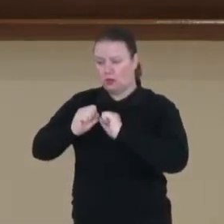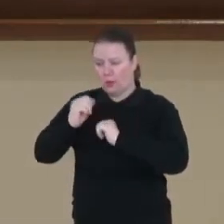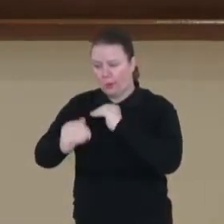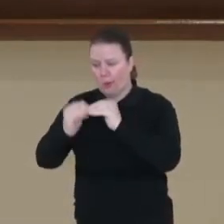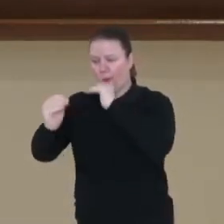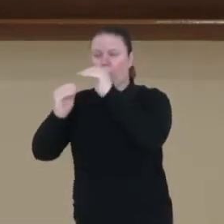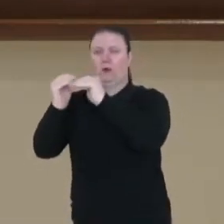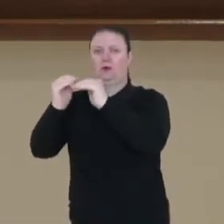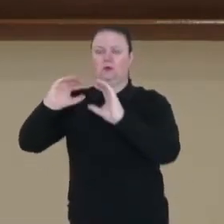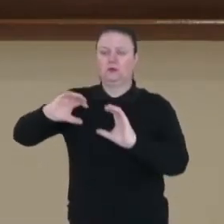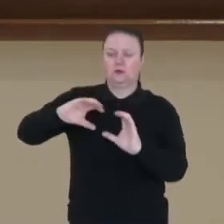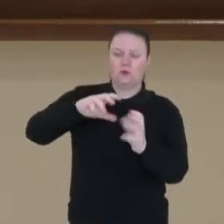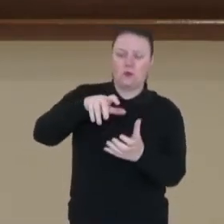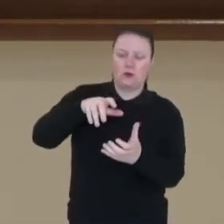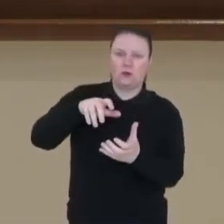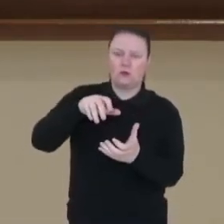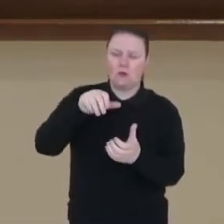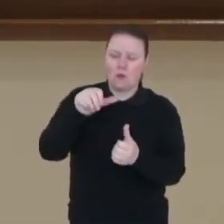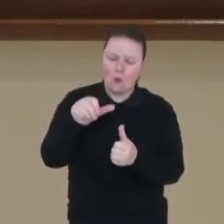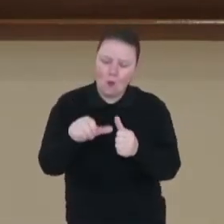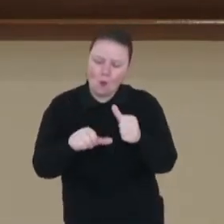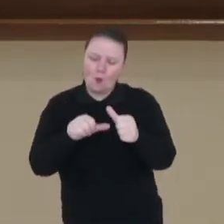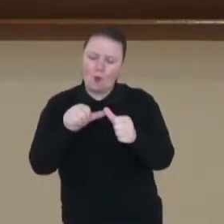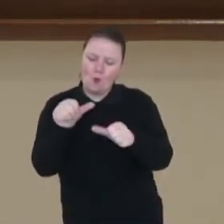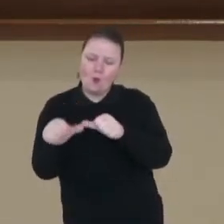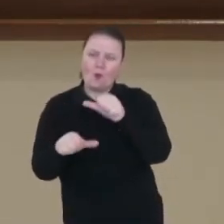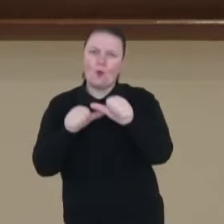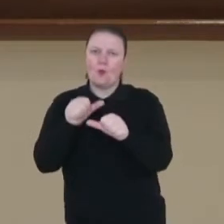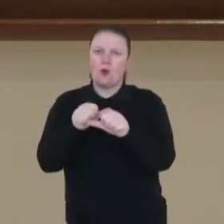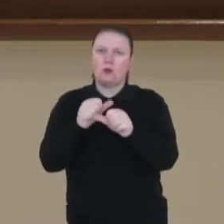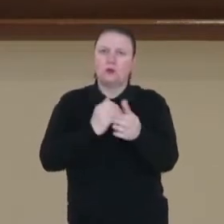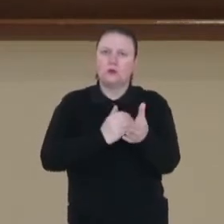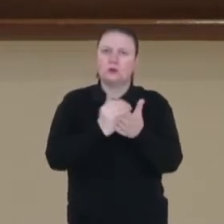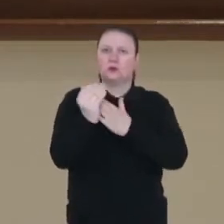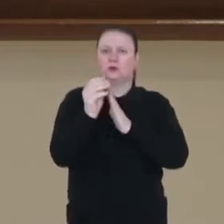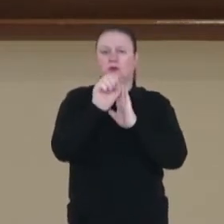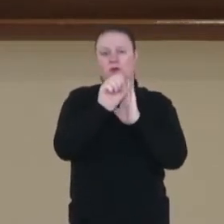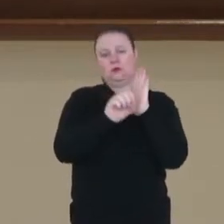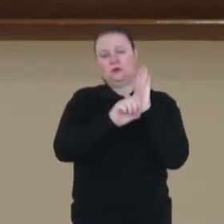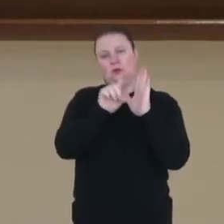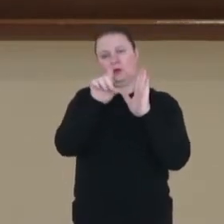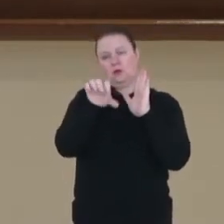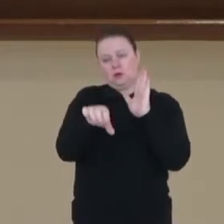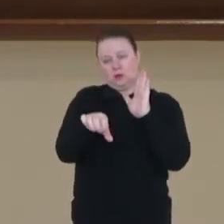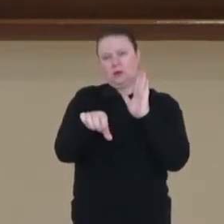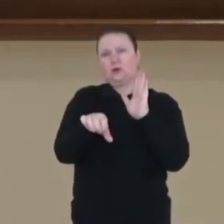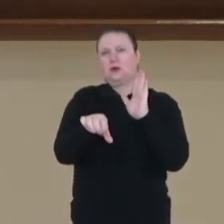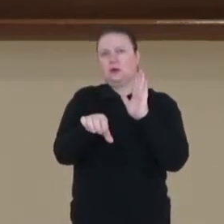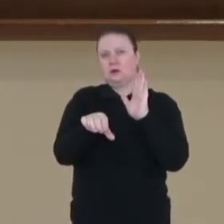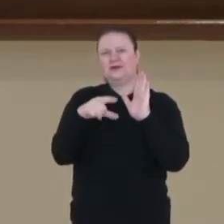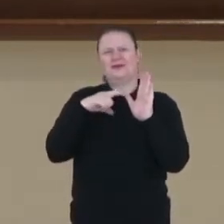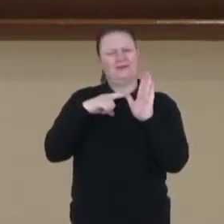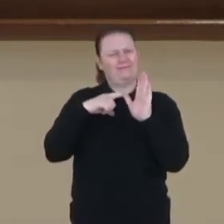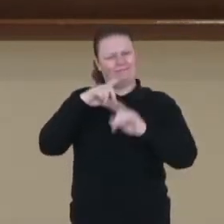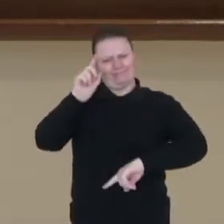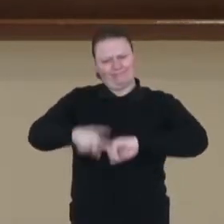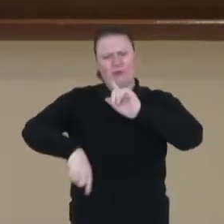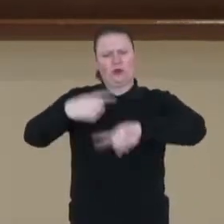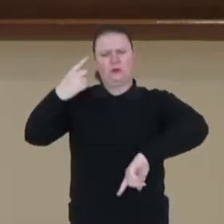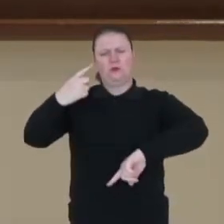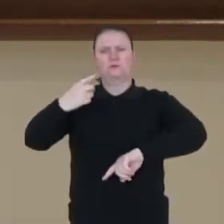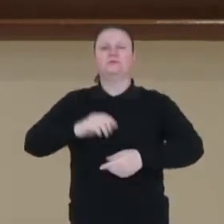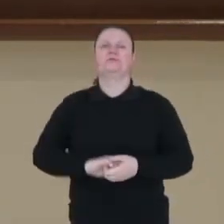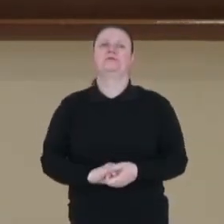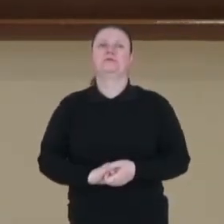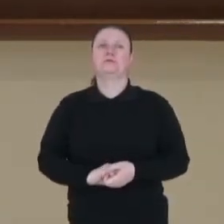mundo ele realmente começa a mudar ali a partir do século XIX, grandes mudanças. E